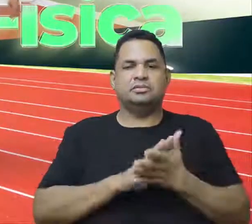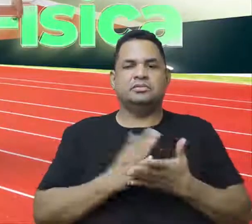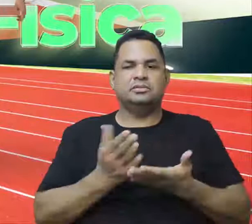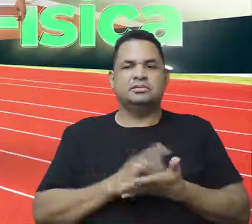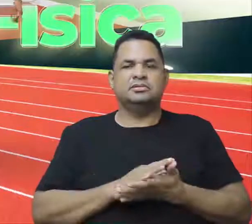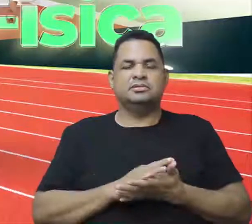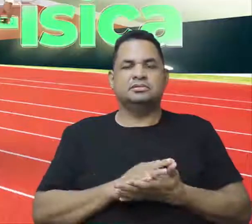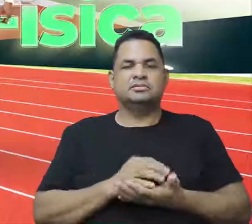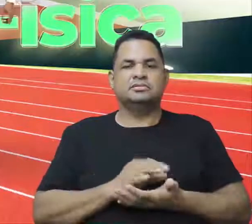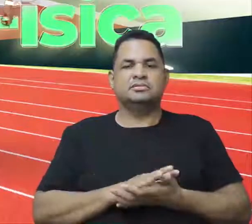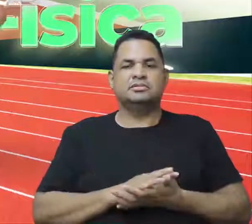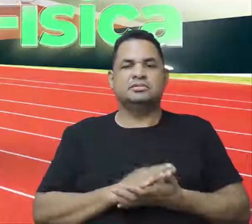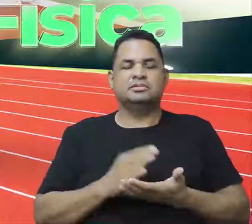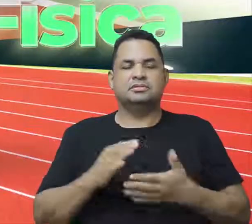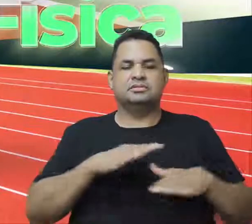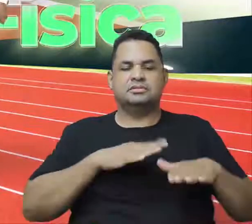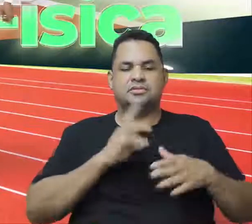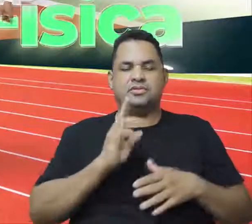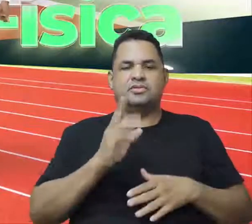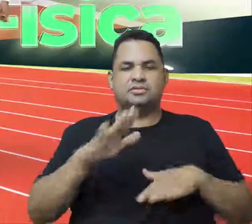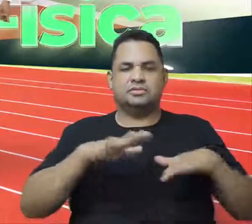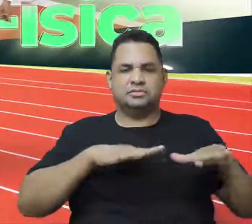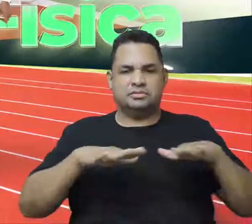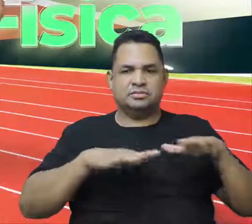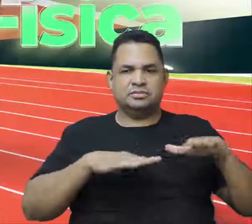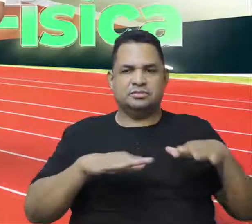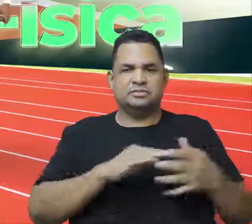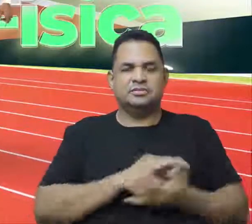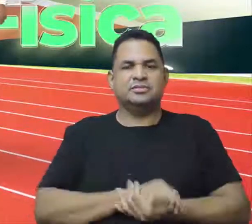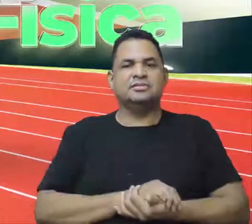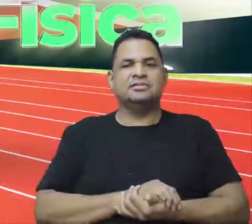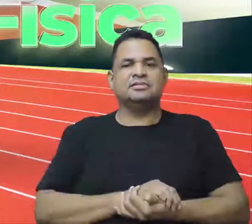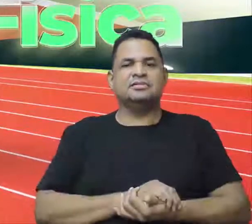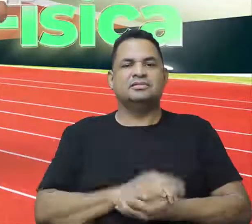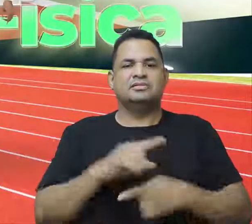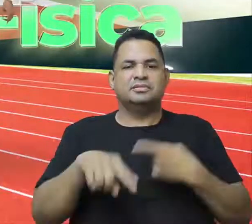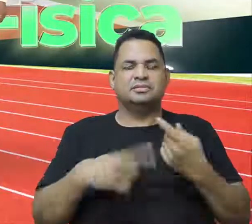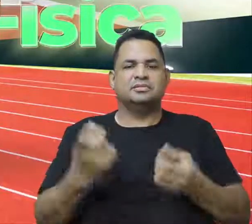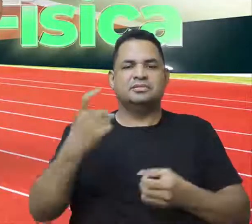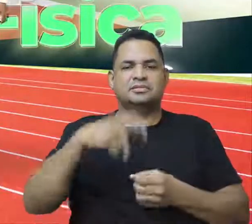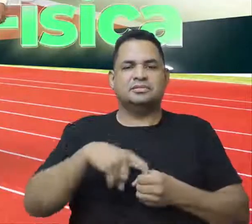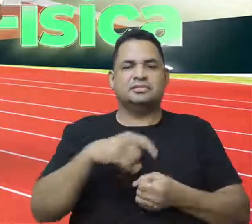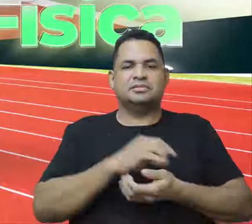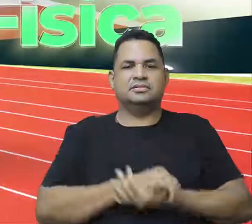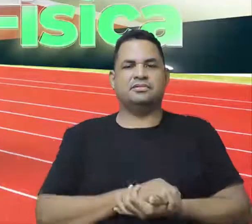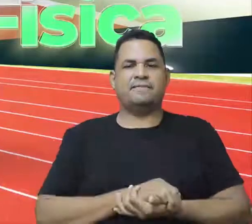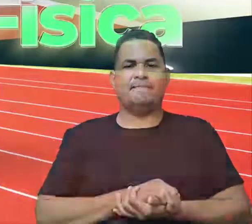uma água e volta, hein? E continua movimentando. Exato. Então vamos lá, já já estamos de volta.